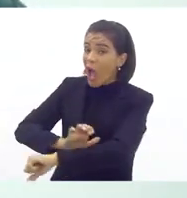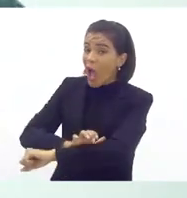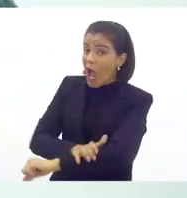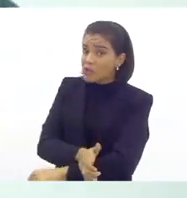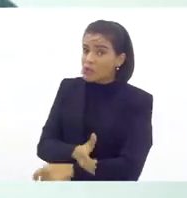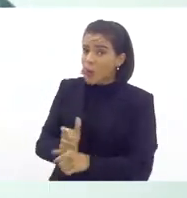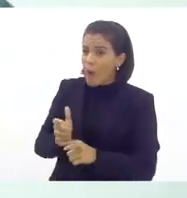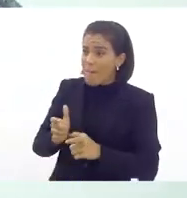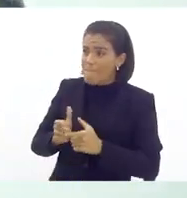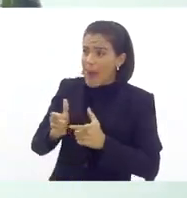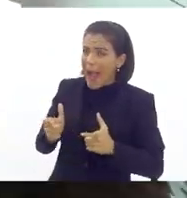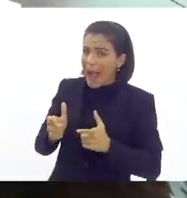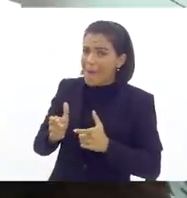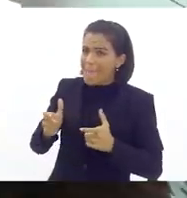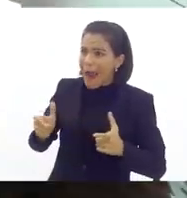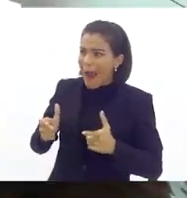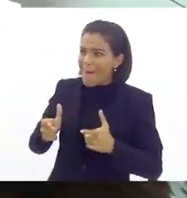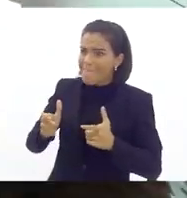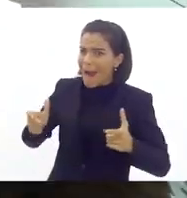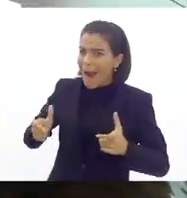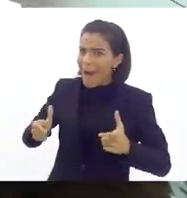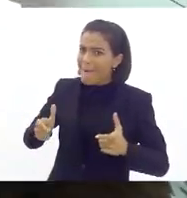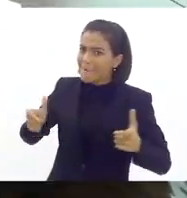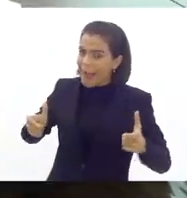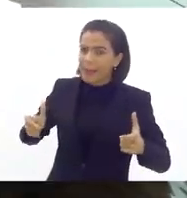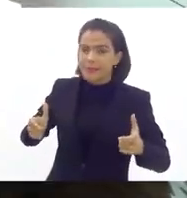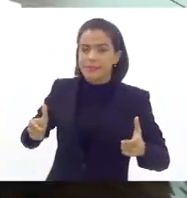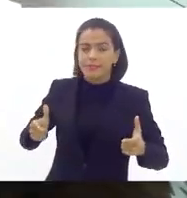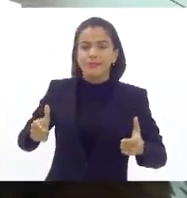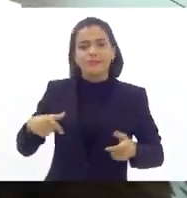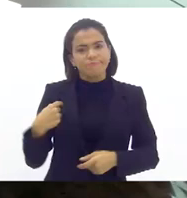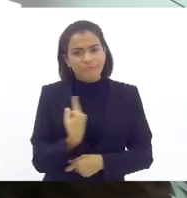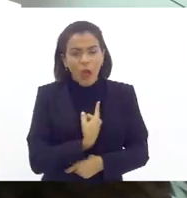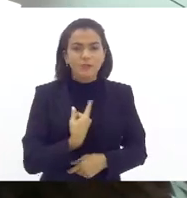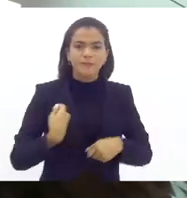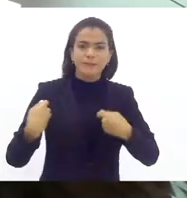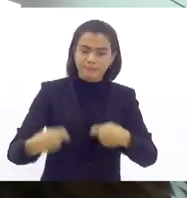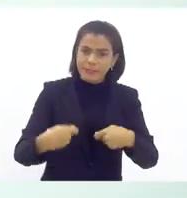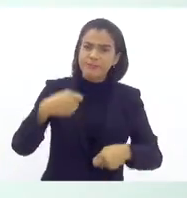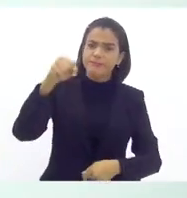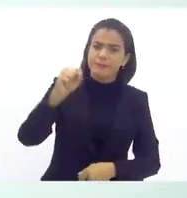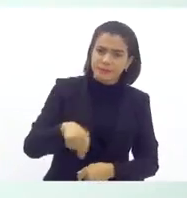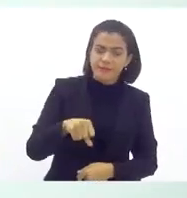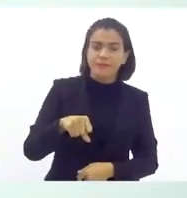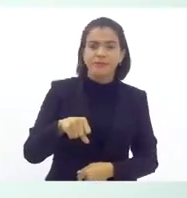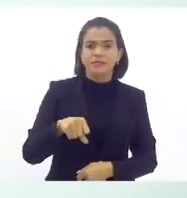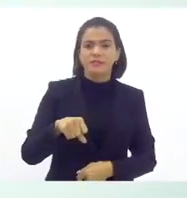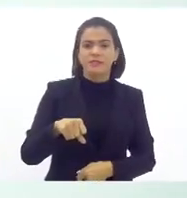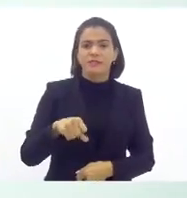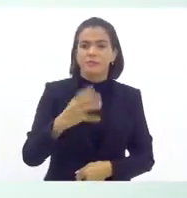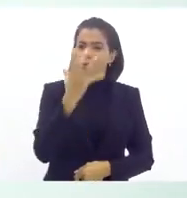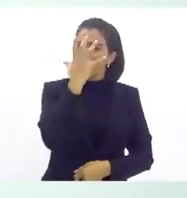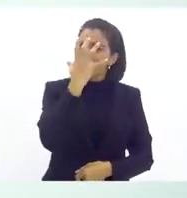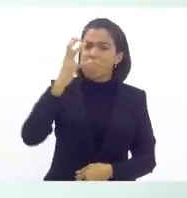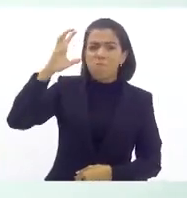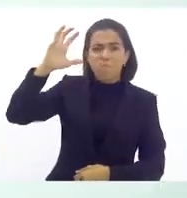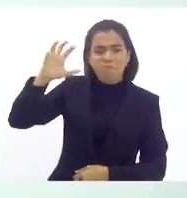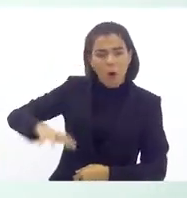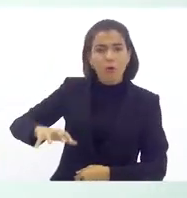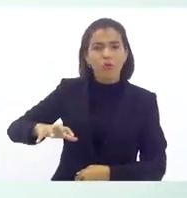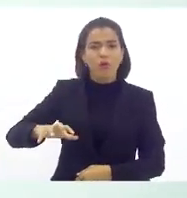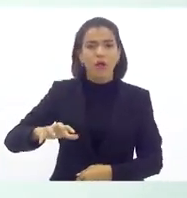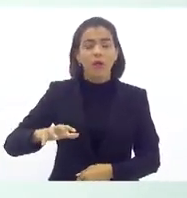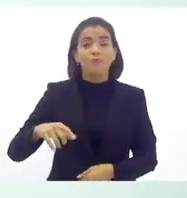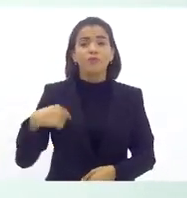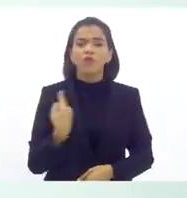vez mais aguerrido, mais forte. Então nós precisamos sim tirar essa máscara. Nós temos um